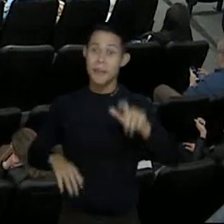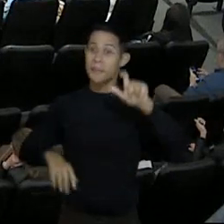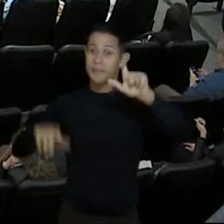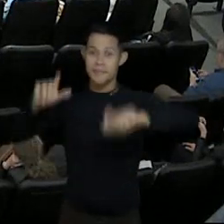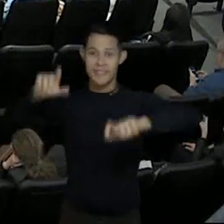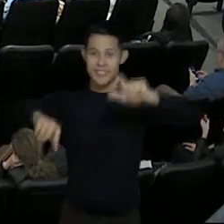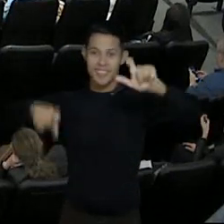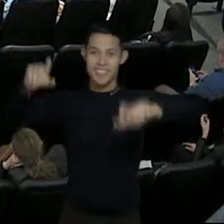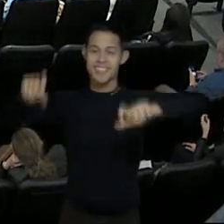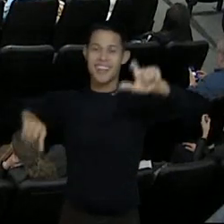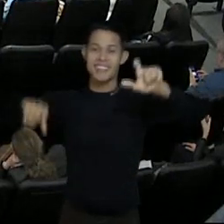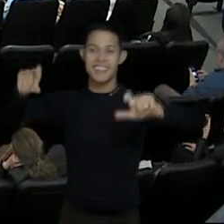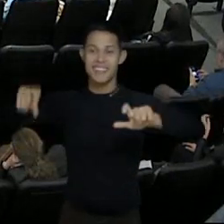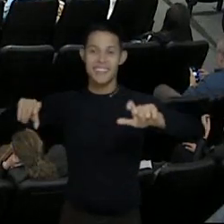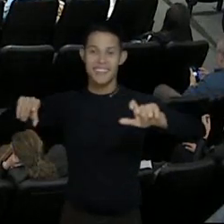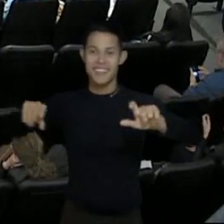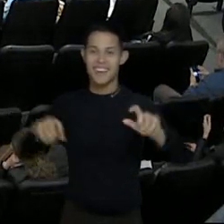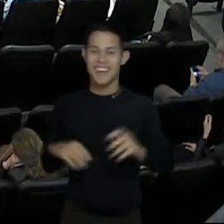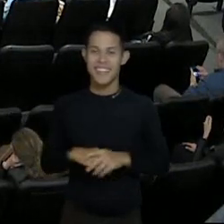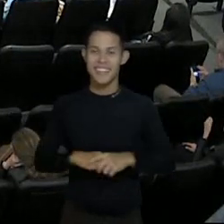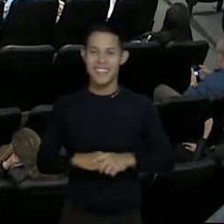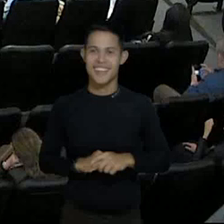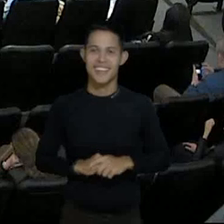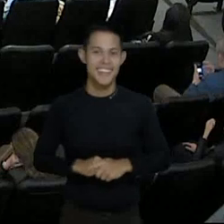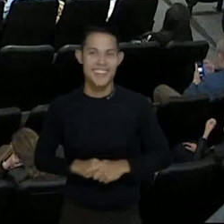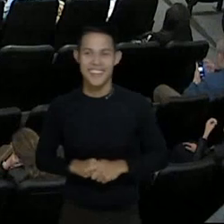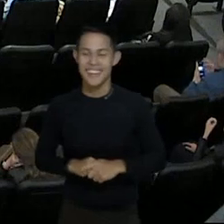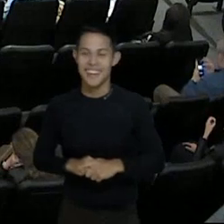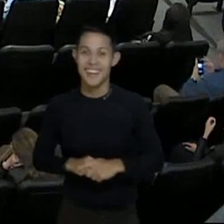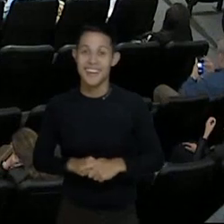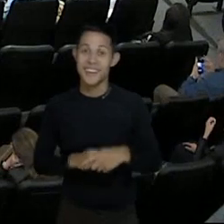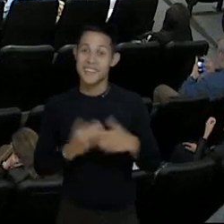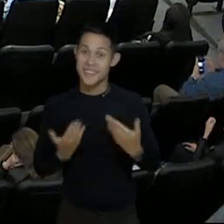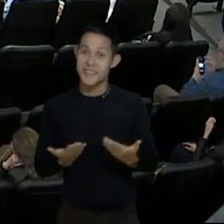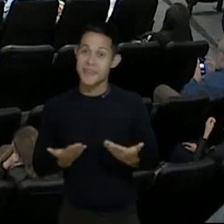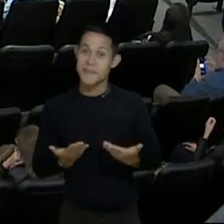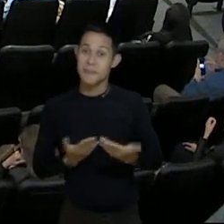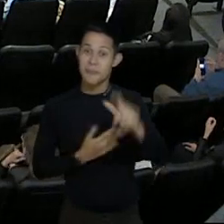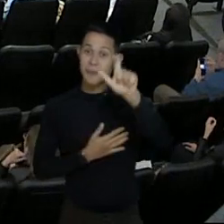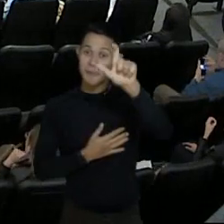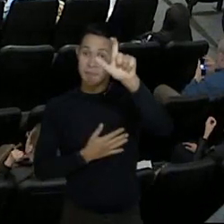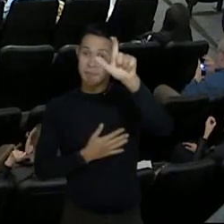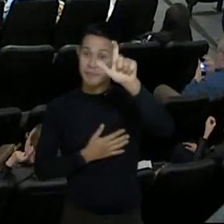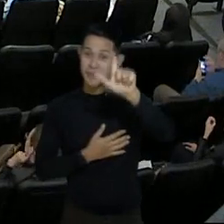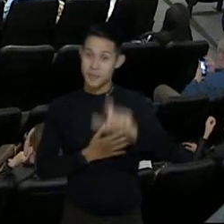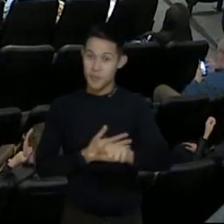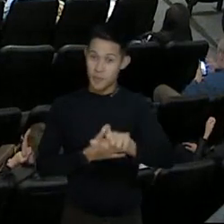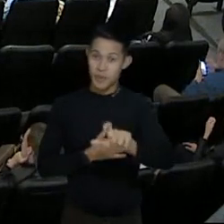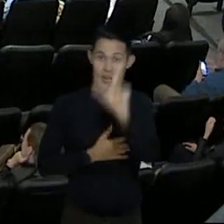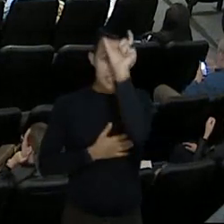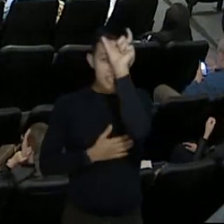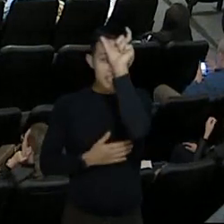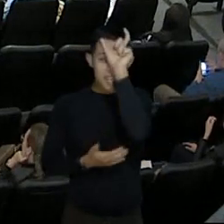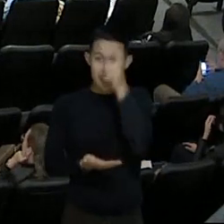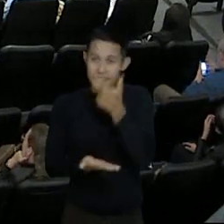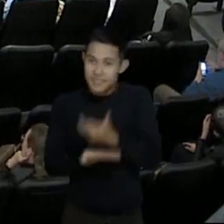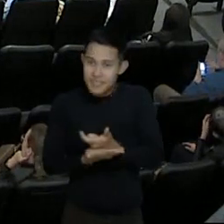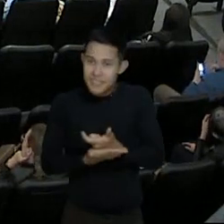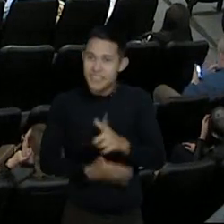gente uma pessoa com ou sem d leccia todas as